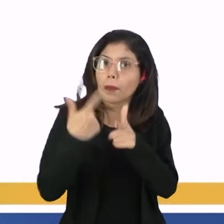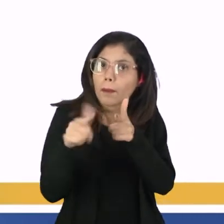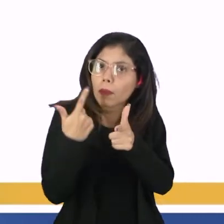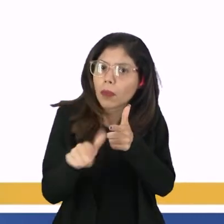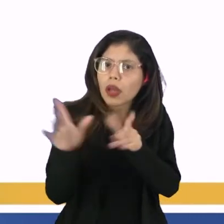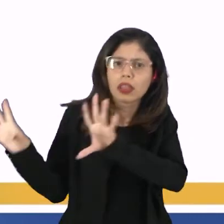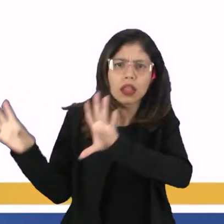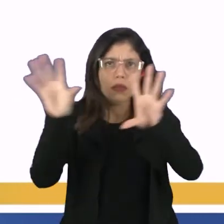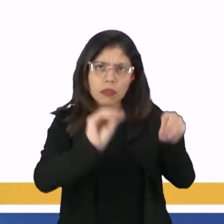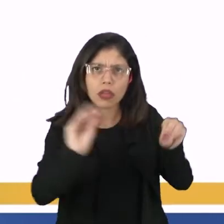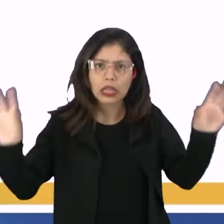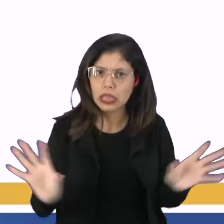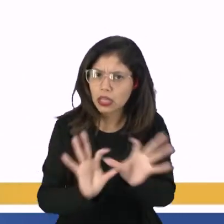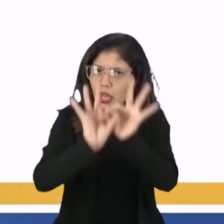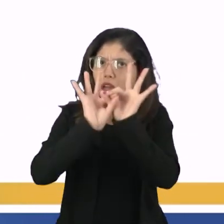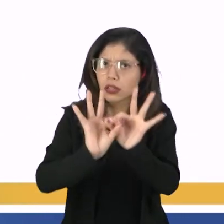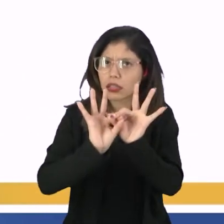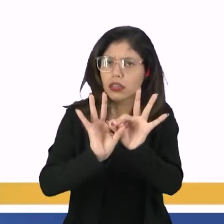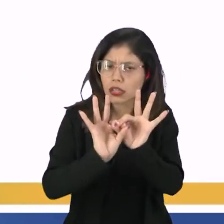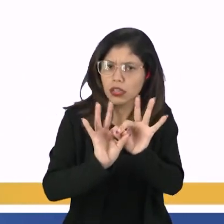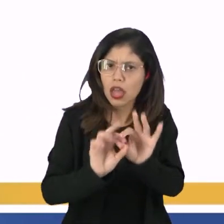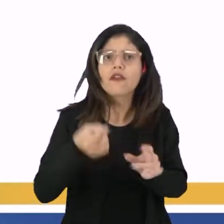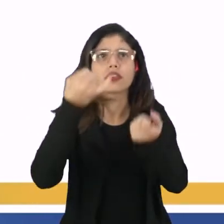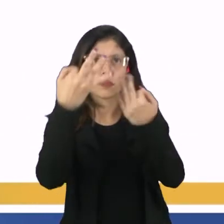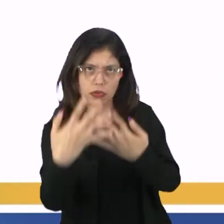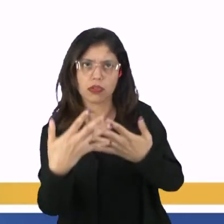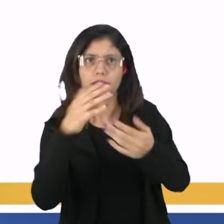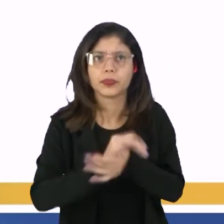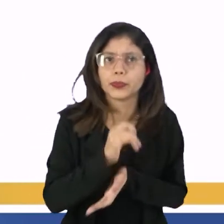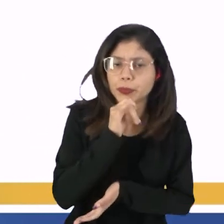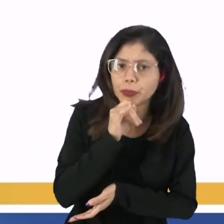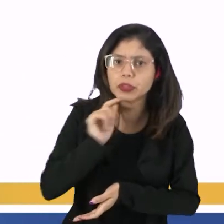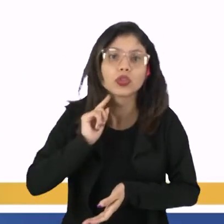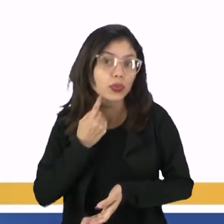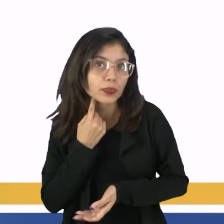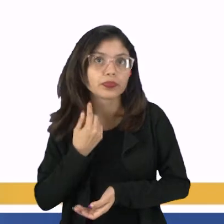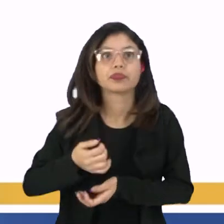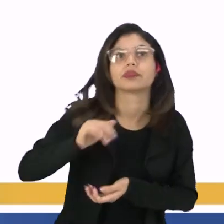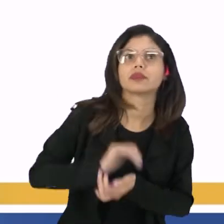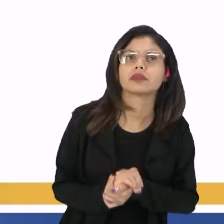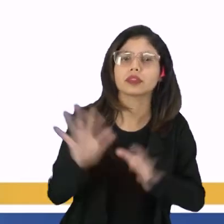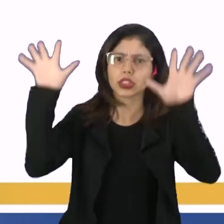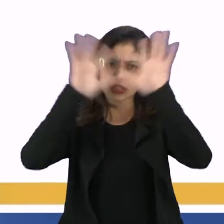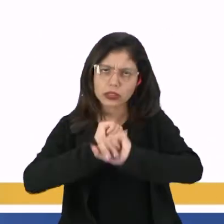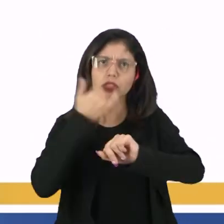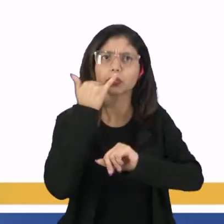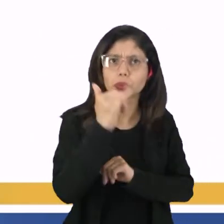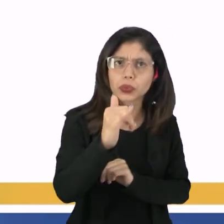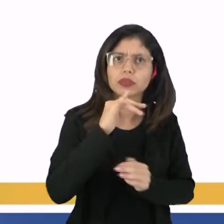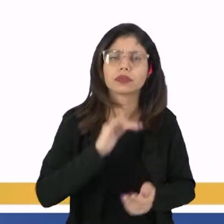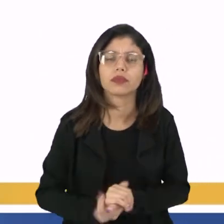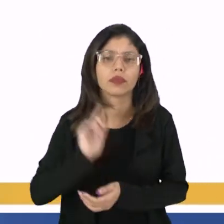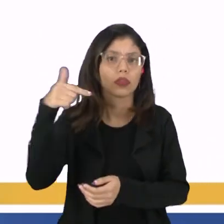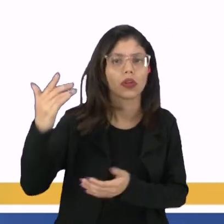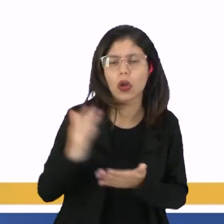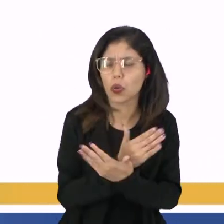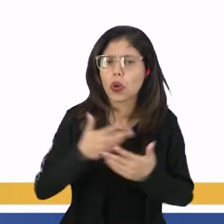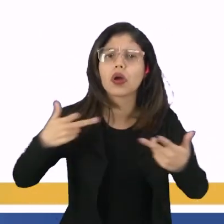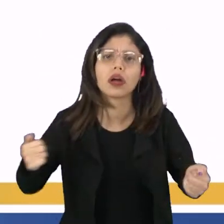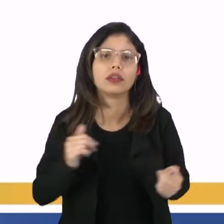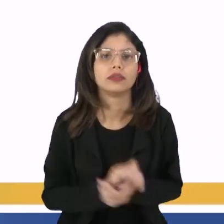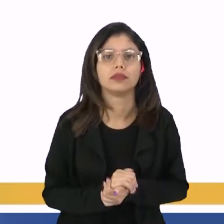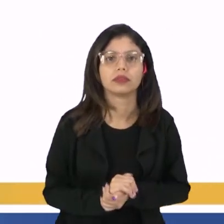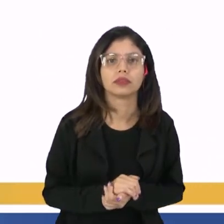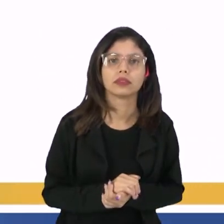texto que trate de problemas ligados ao que foi solicitado. Por exemplo, sobre o lixo, sobre apagões de energia, alguma coisa que